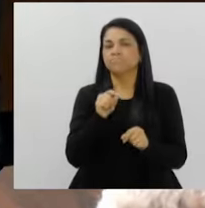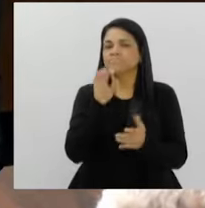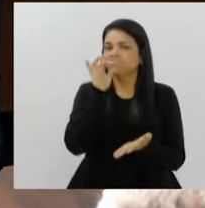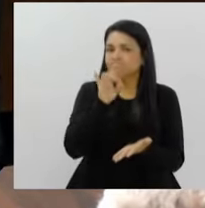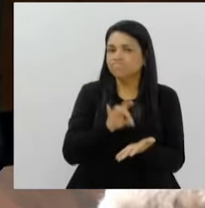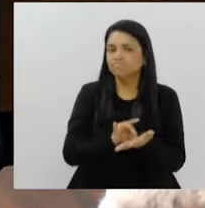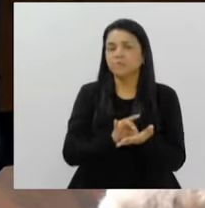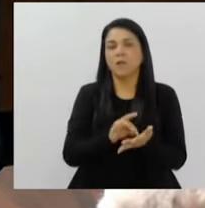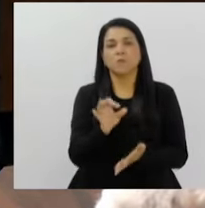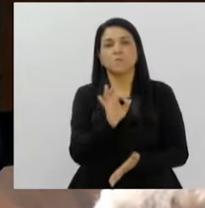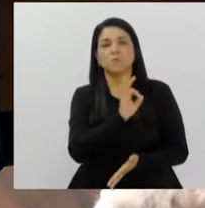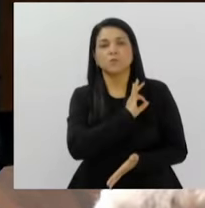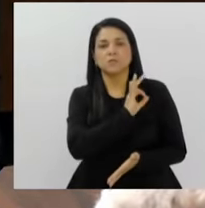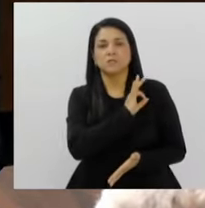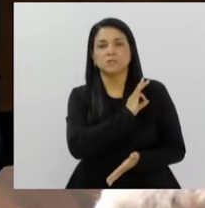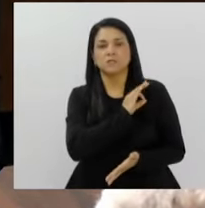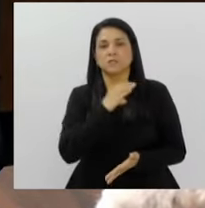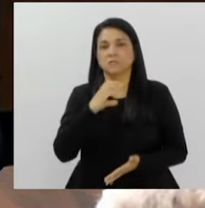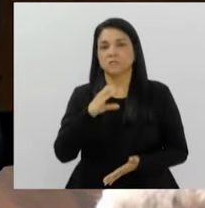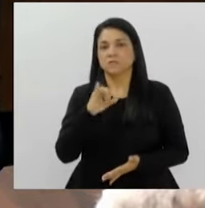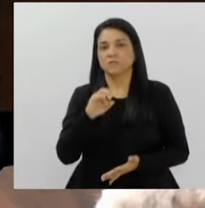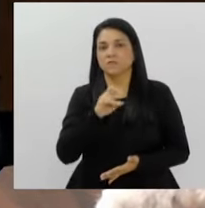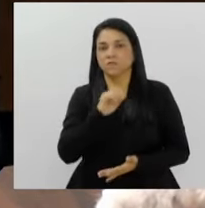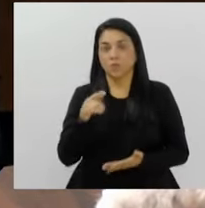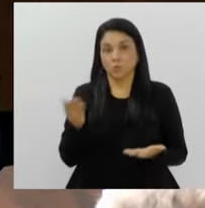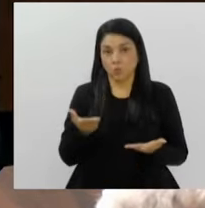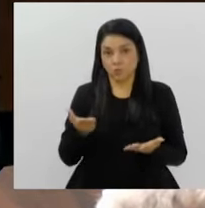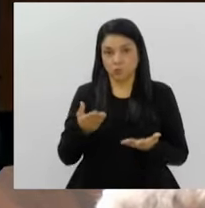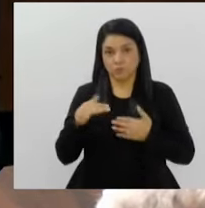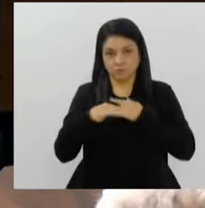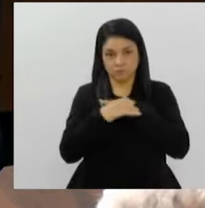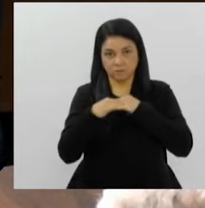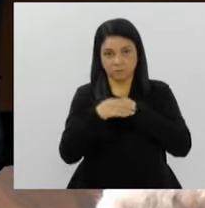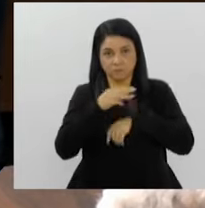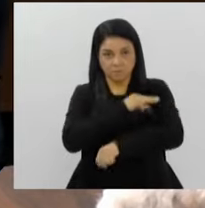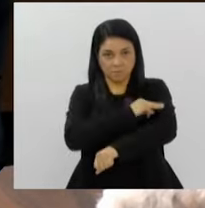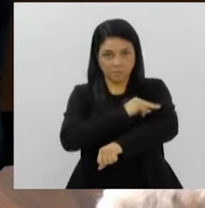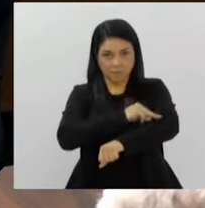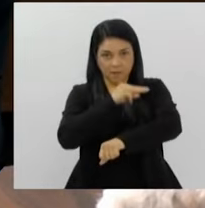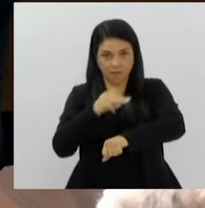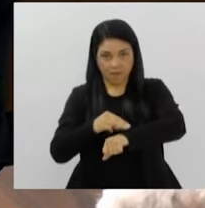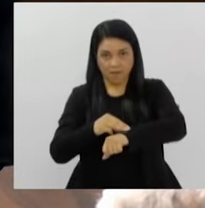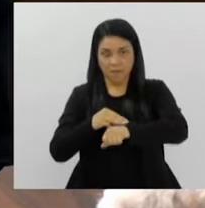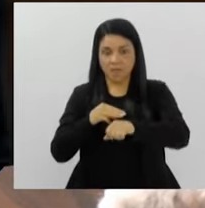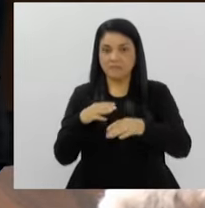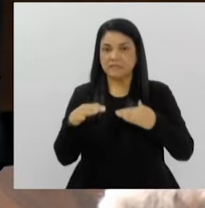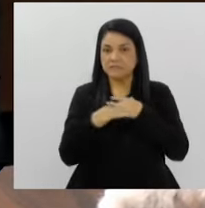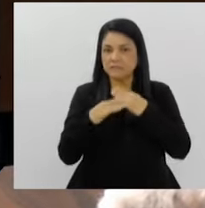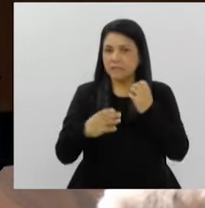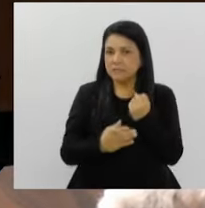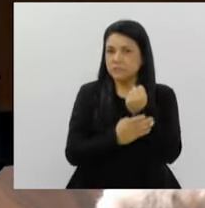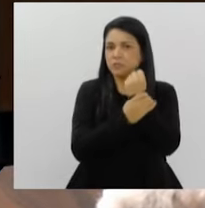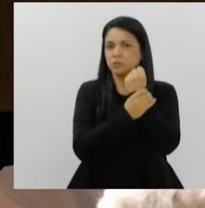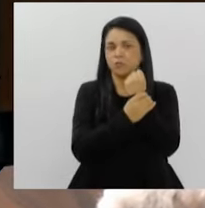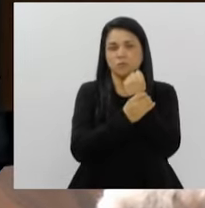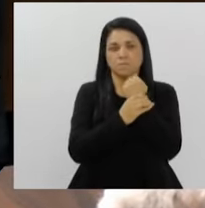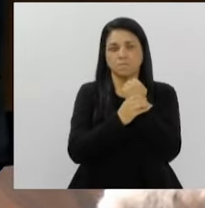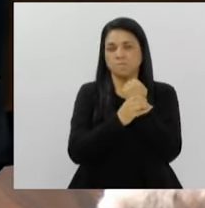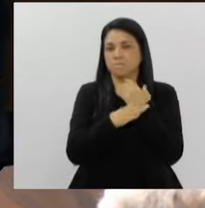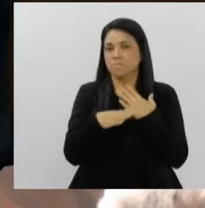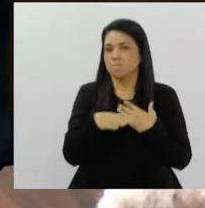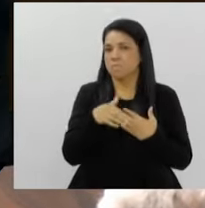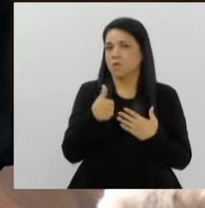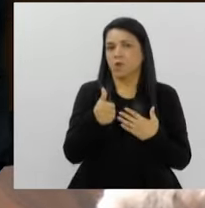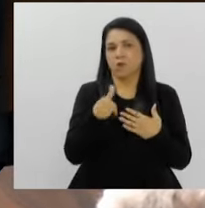civil vem sendo feito. Macaé hoje é uma das cidades mais seguras do estado do Rio de Janeiro, porque